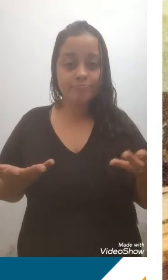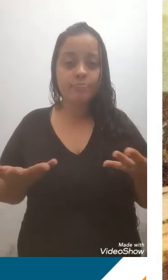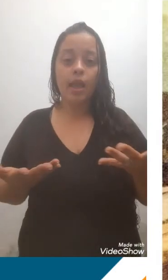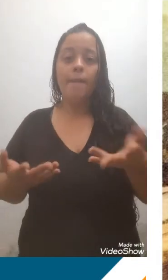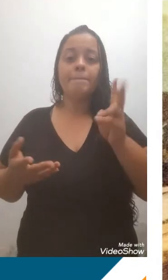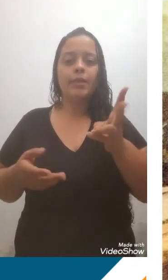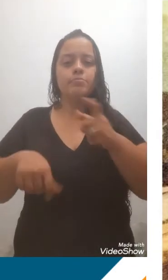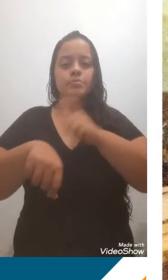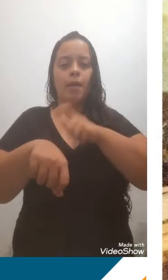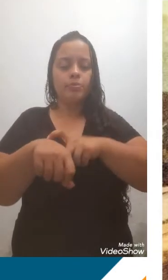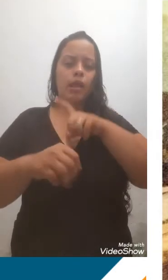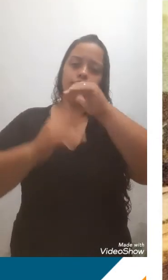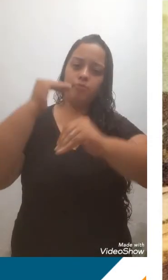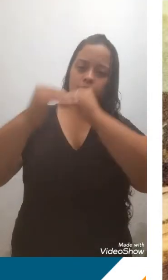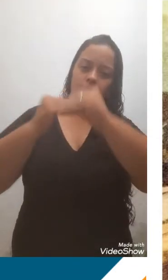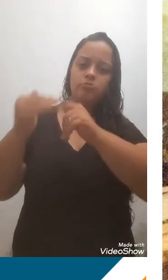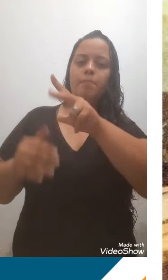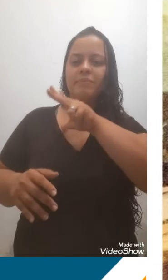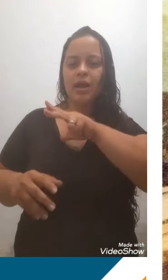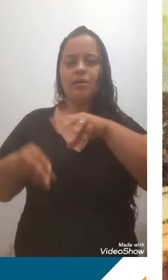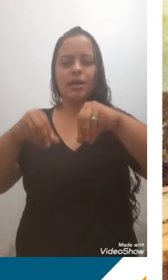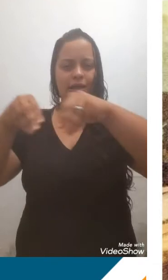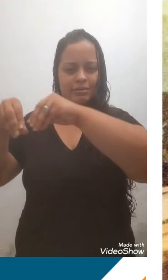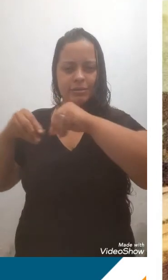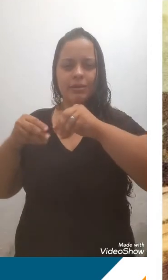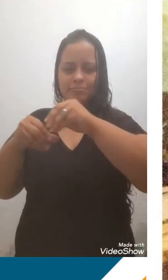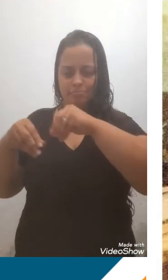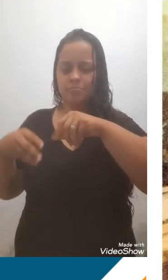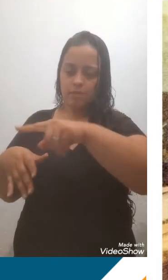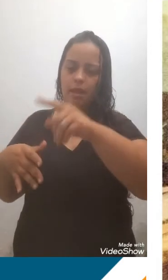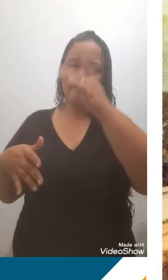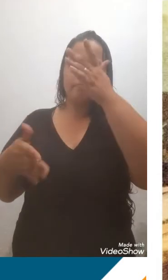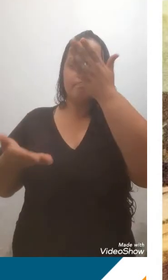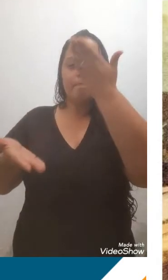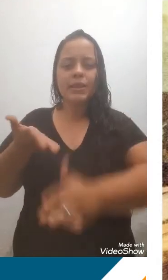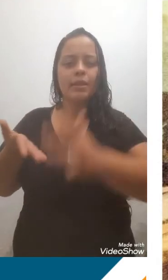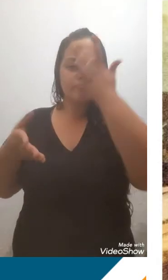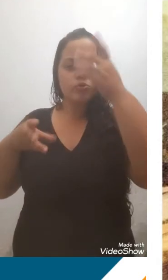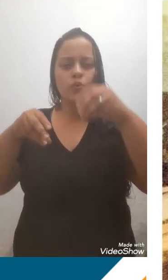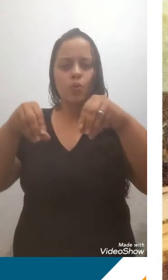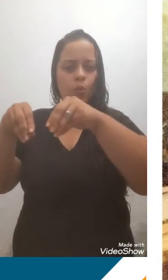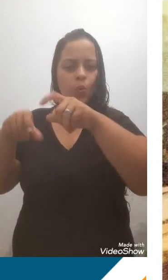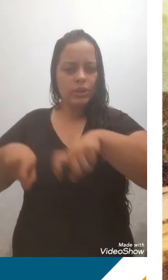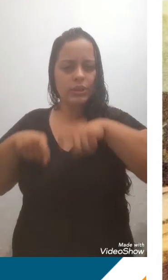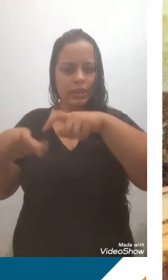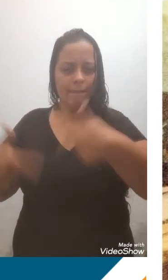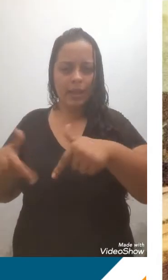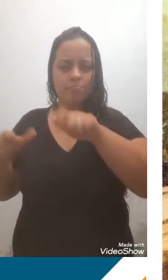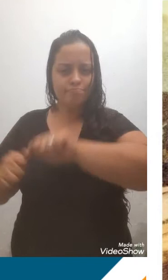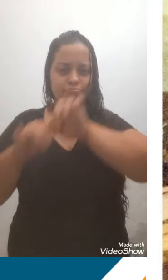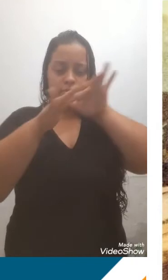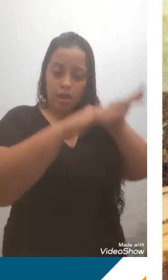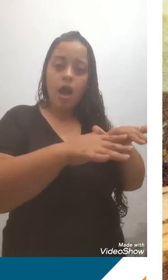mesmo tempo que você tinha um processo de privatização do campo, o processo de diminuição das terras do campo,